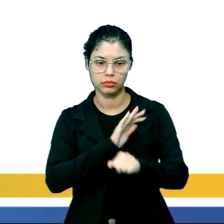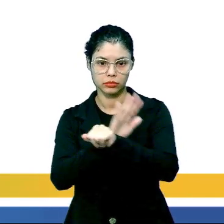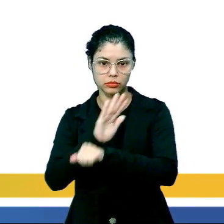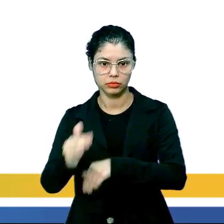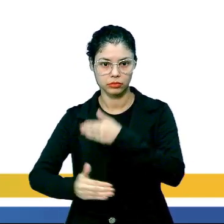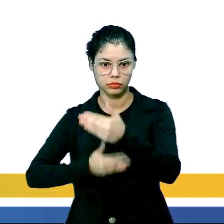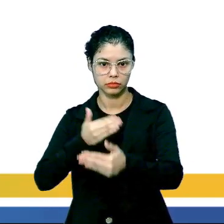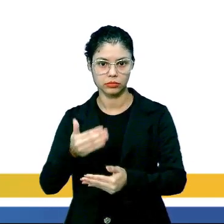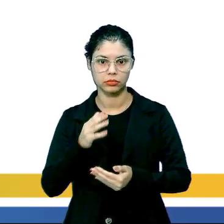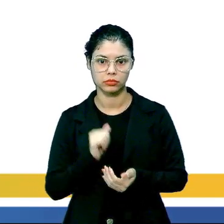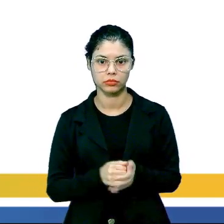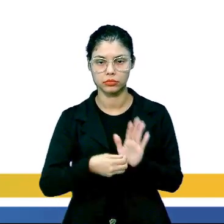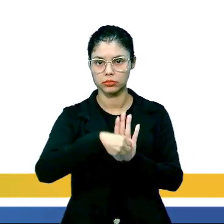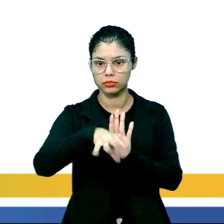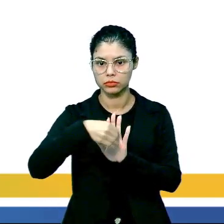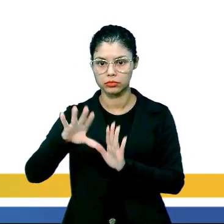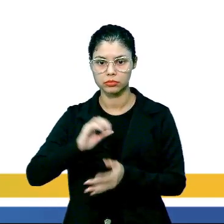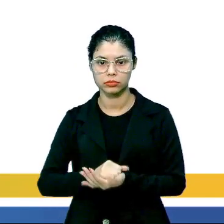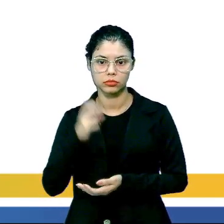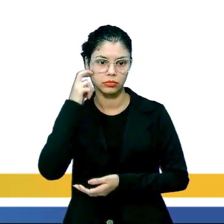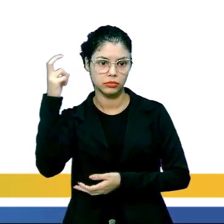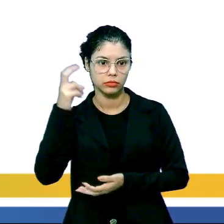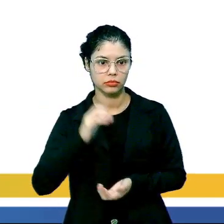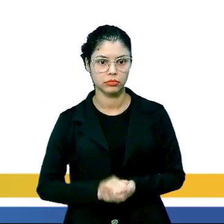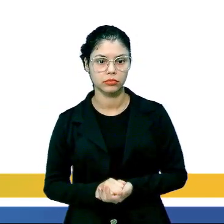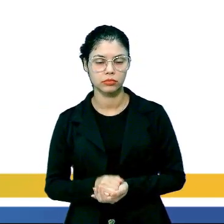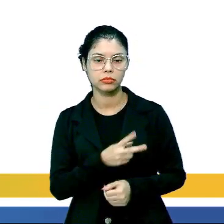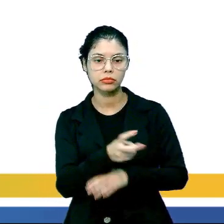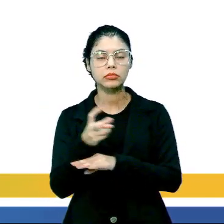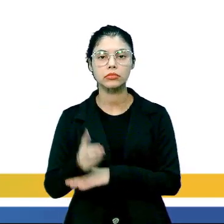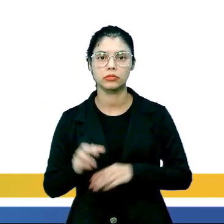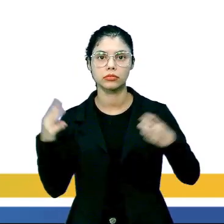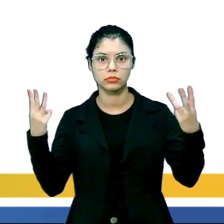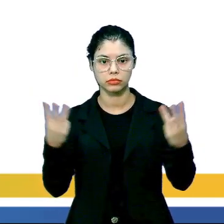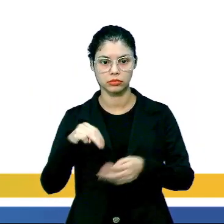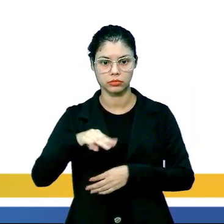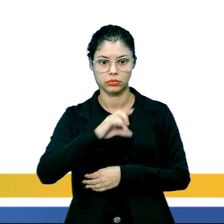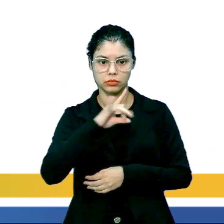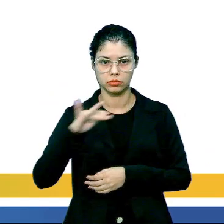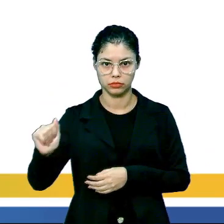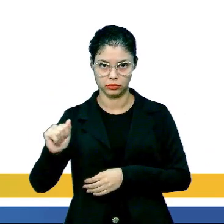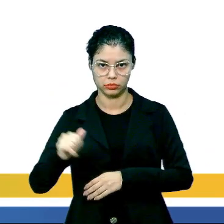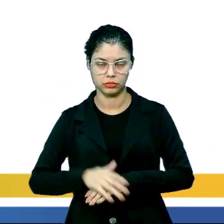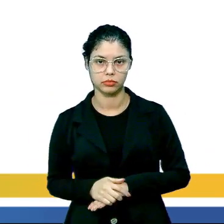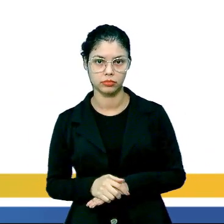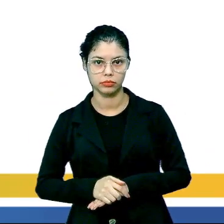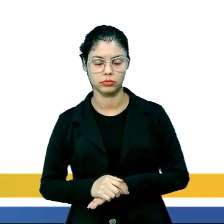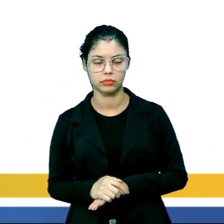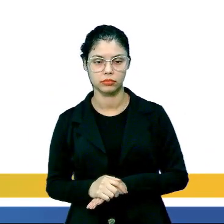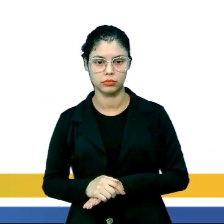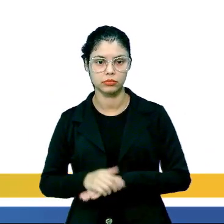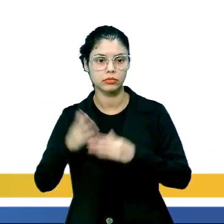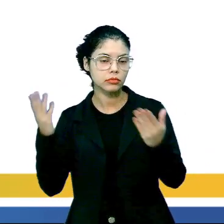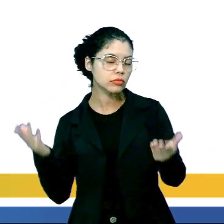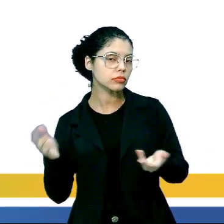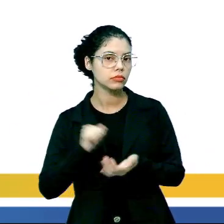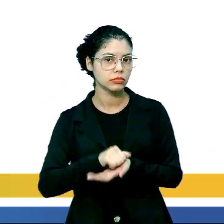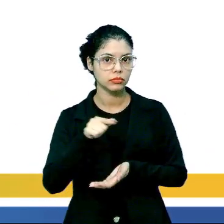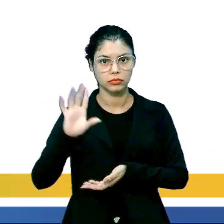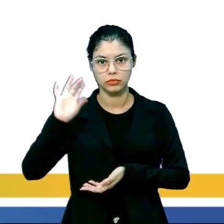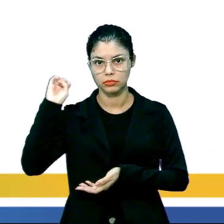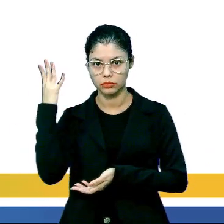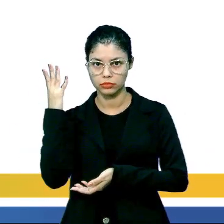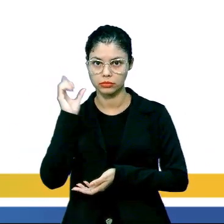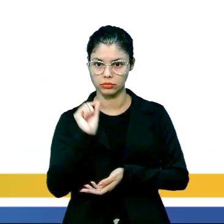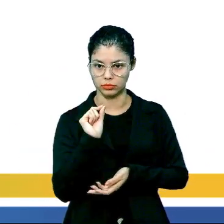que ajuda no processo de distribuição cultural para os consumidores, que é a massa. Então, nesse